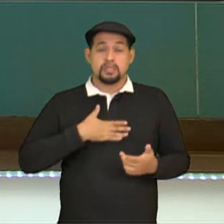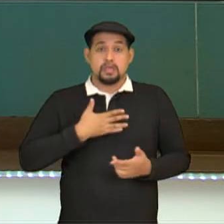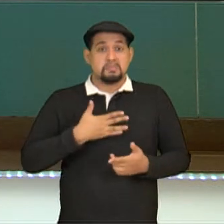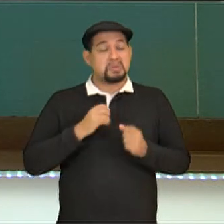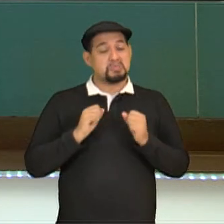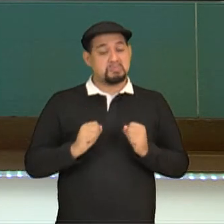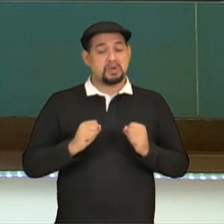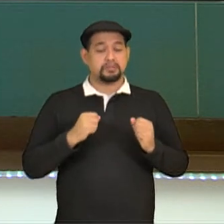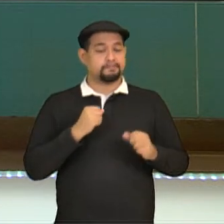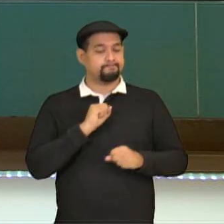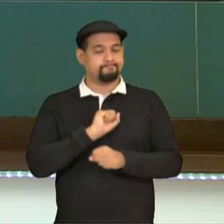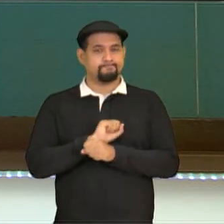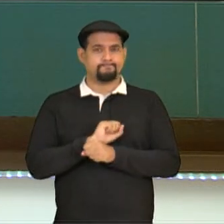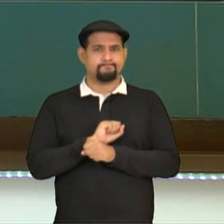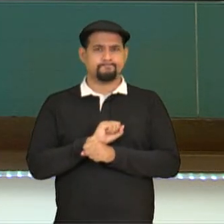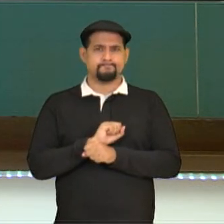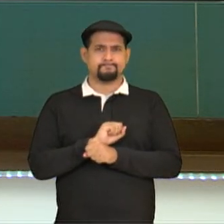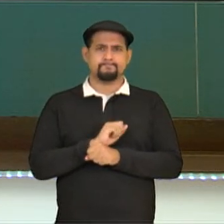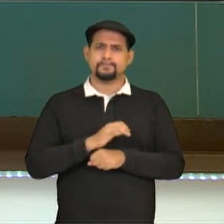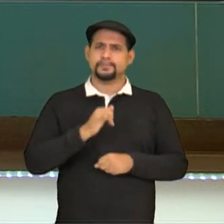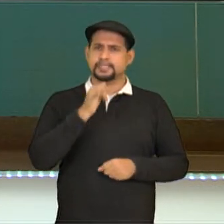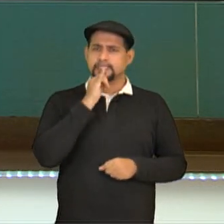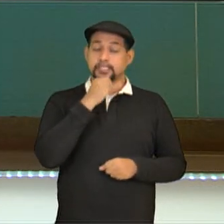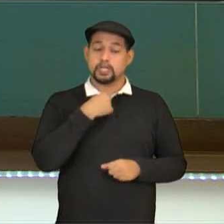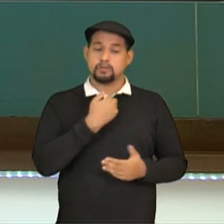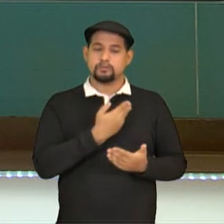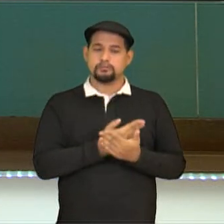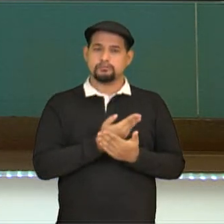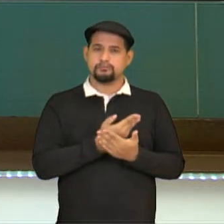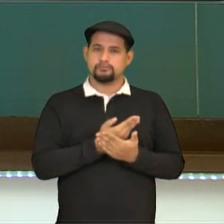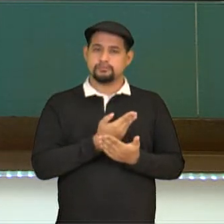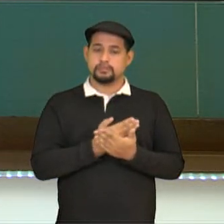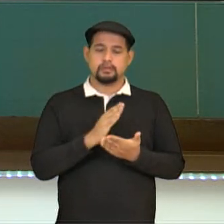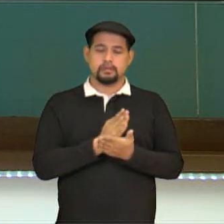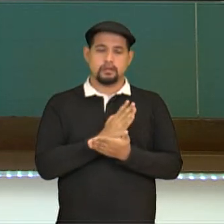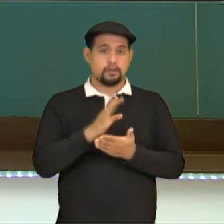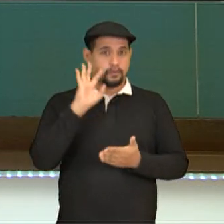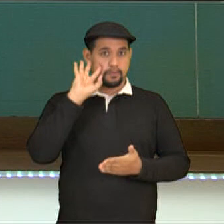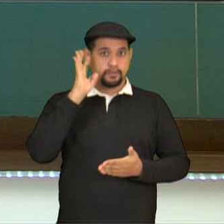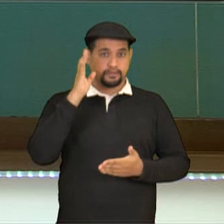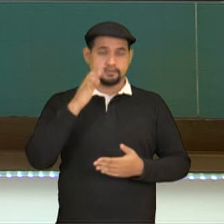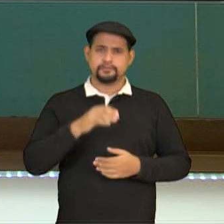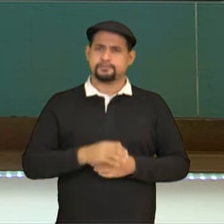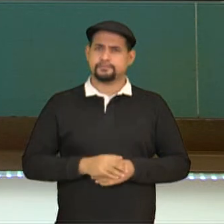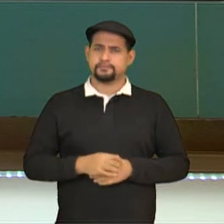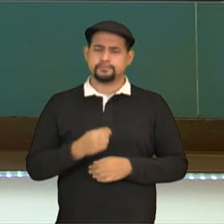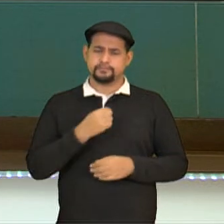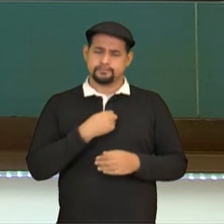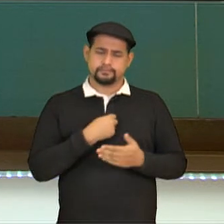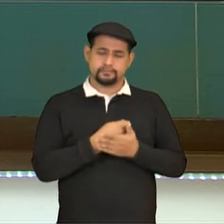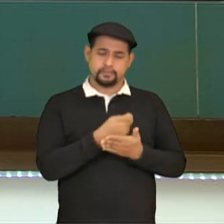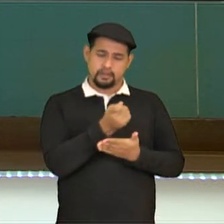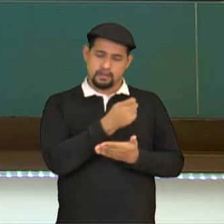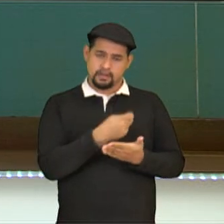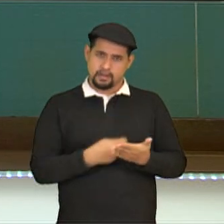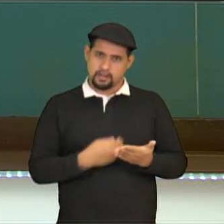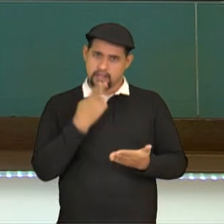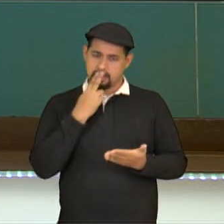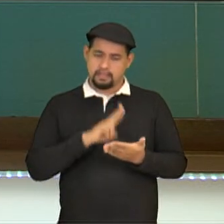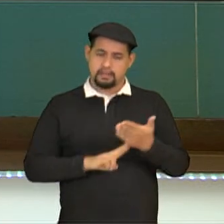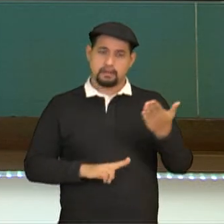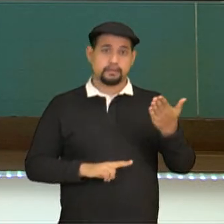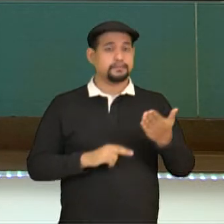ter sido interrompida. Então, eu estava estudando quando algo aconteceu, né? Eu escrevia a carta quando